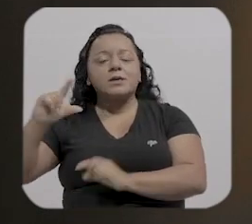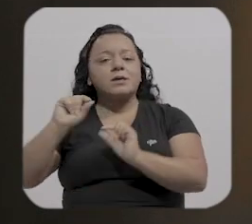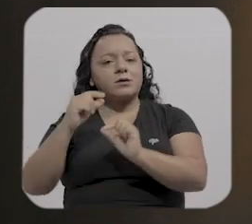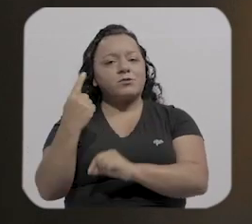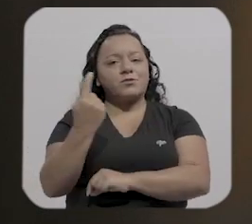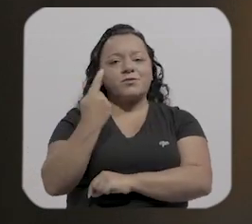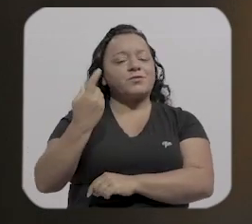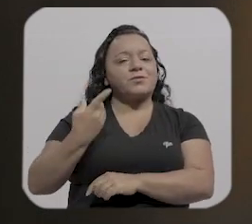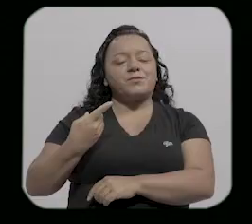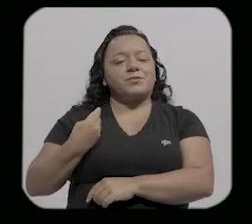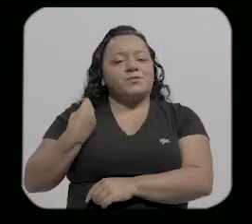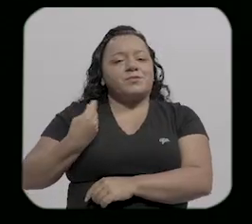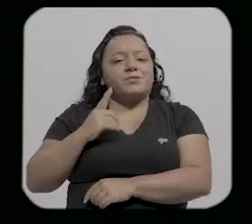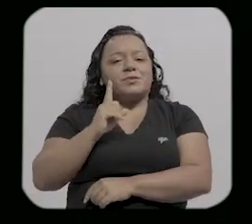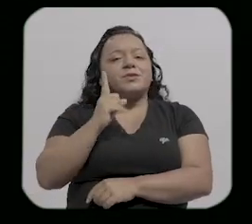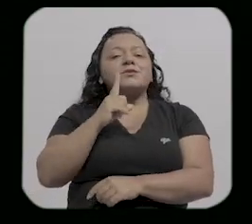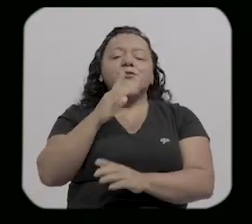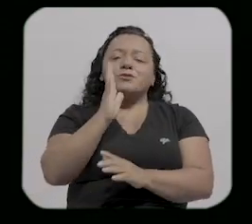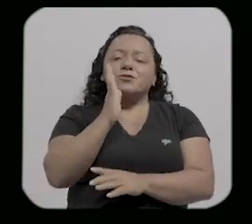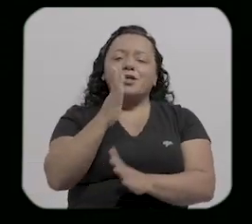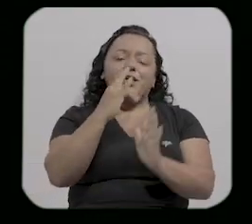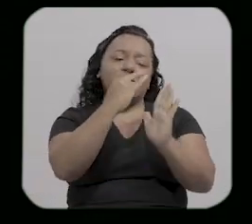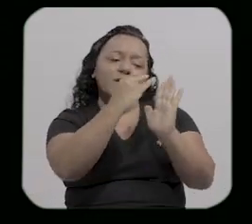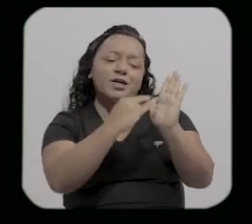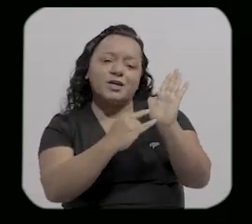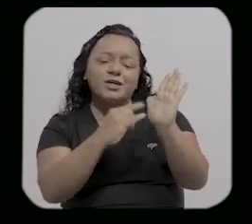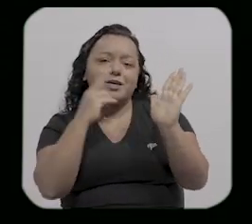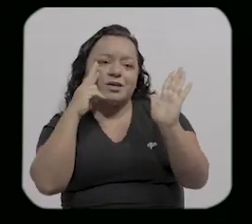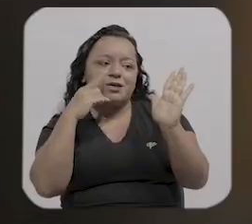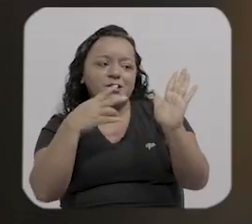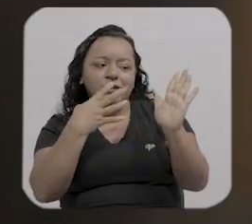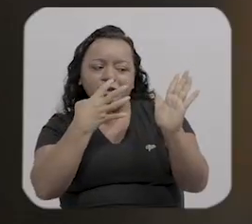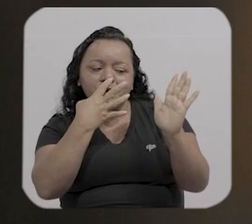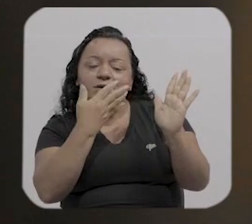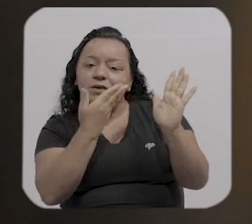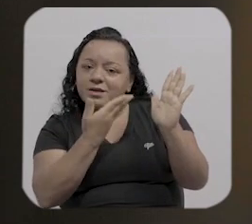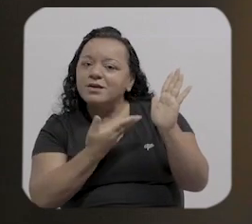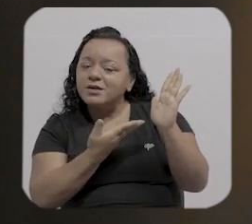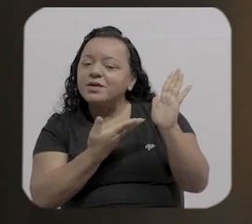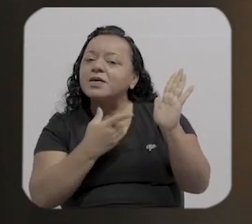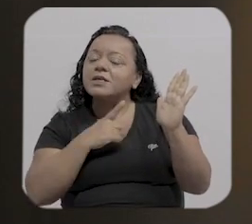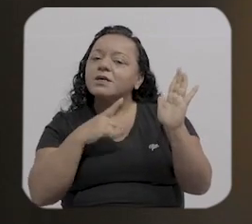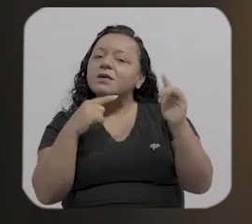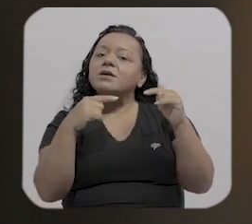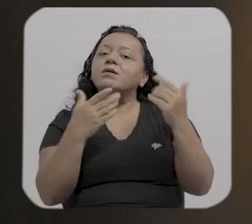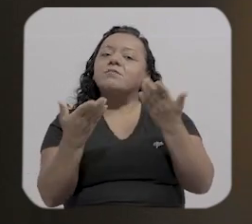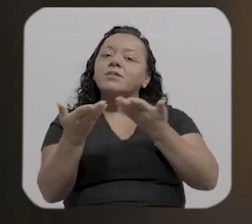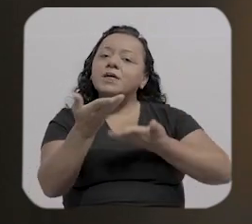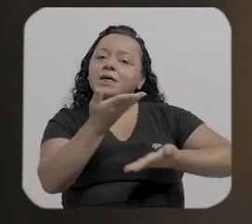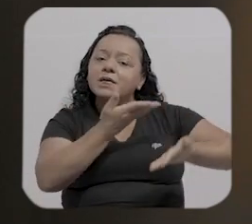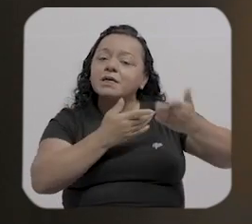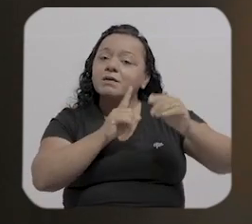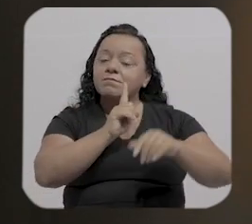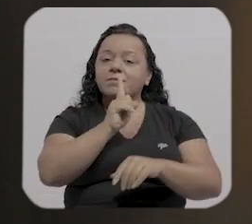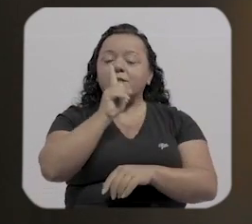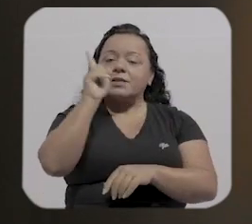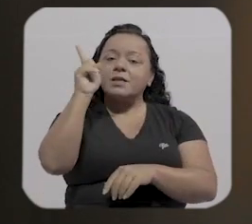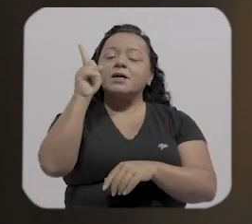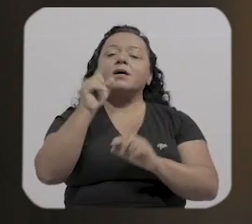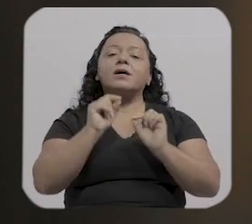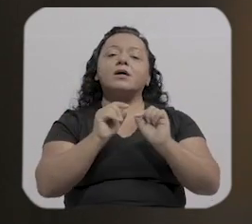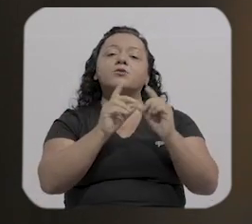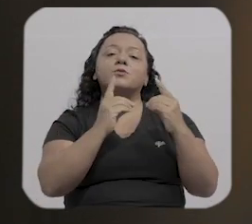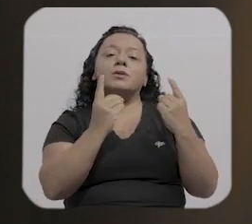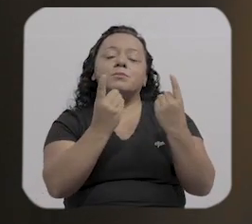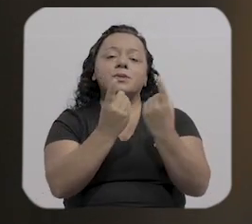Né? Já me deparei com documentos tem uma relação aí do